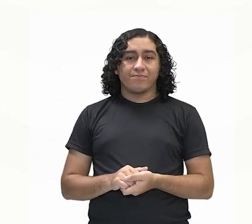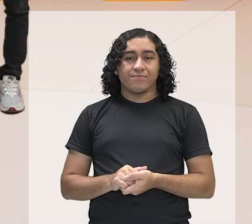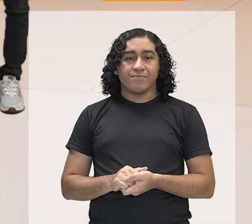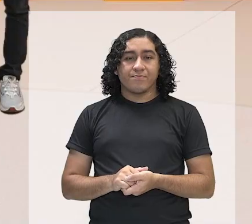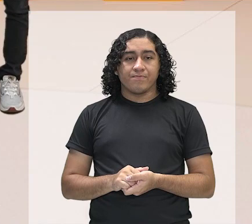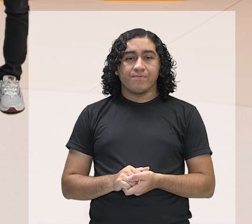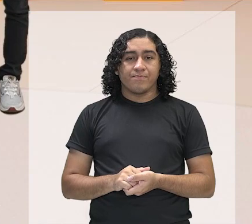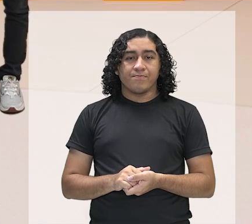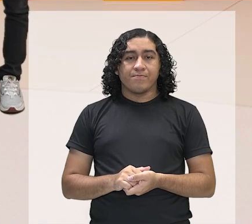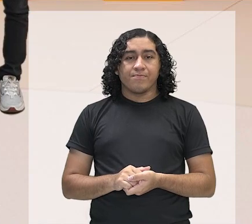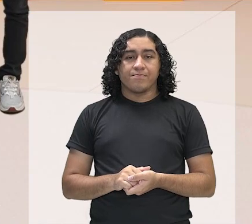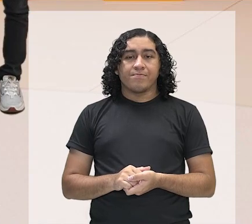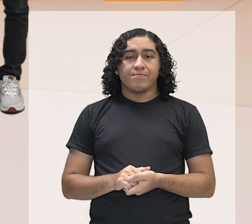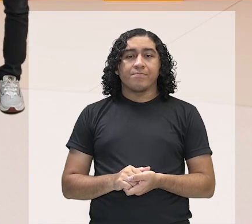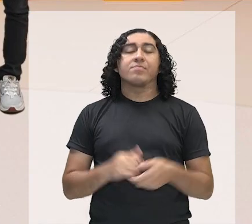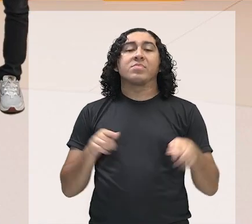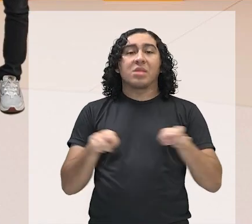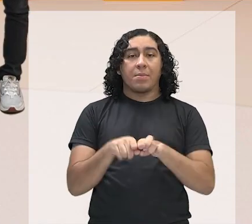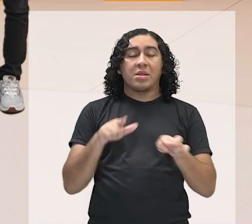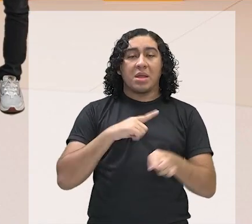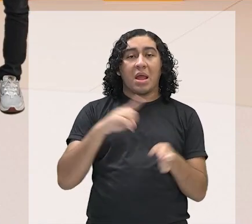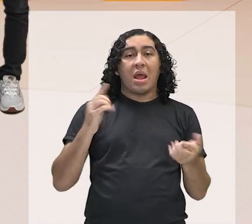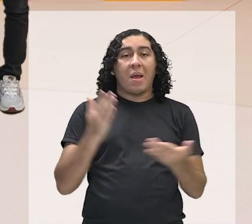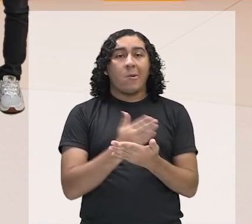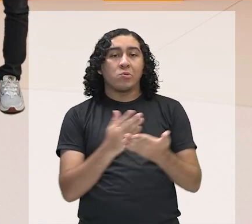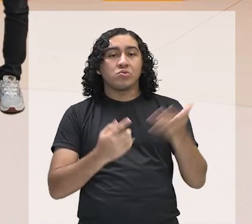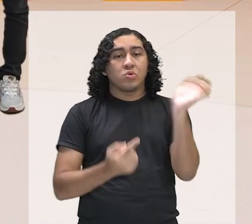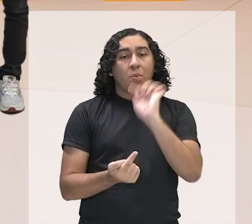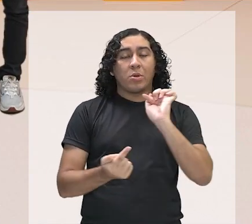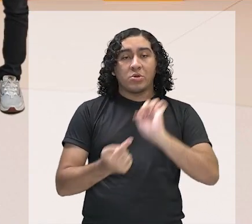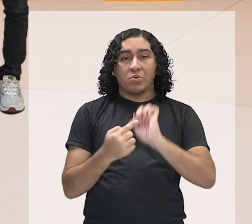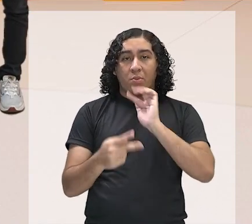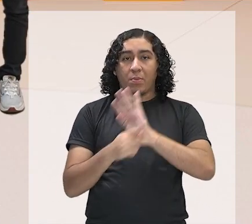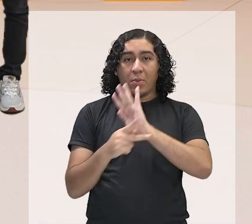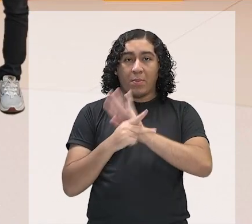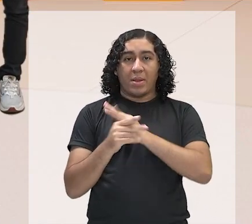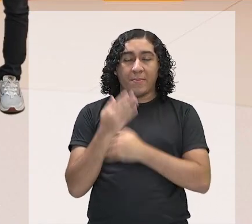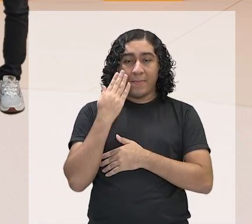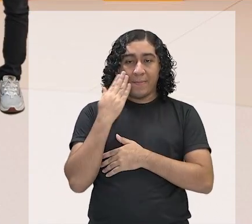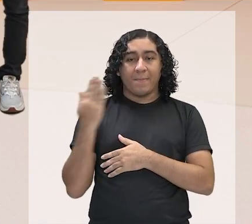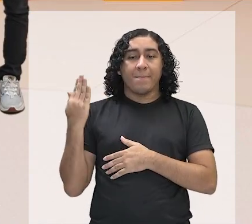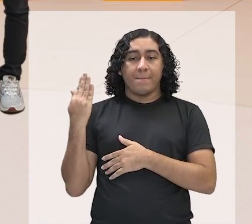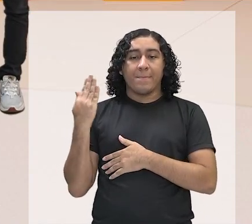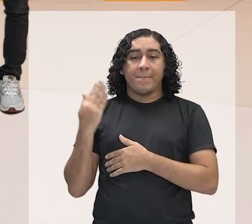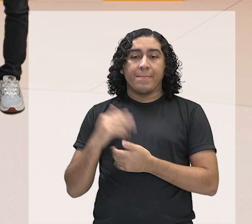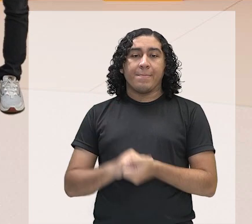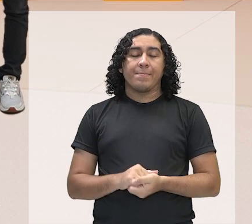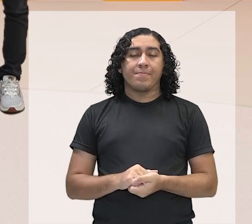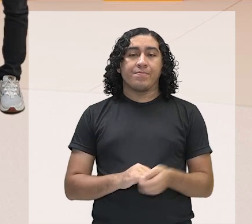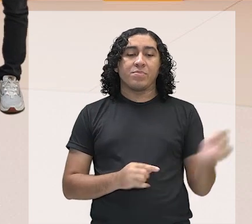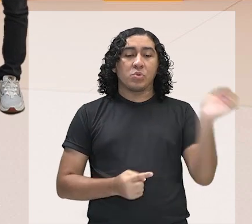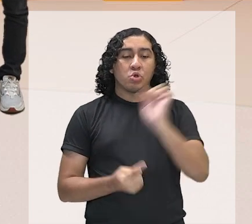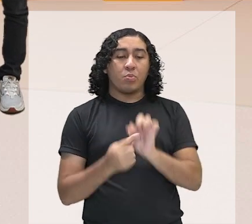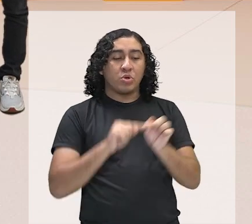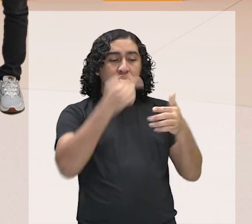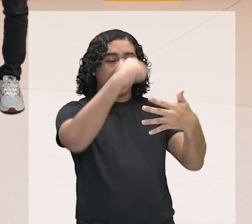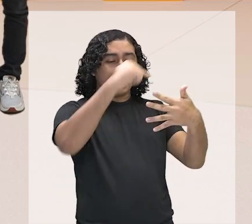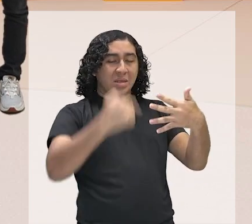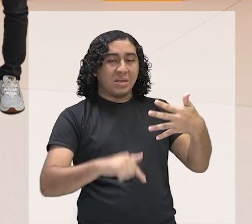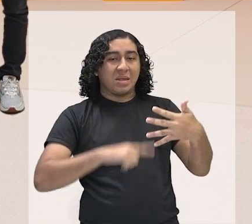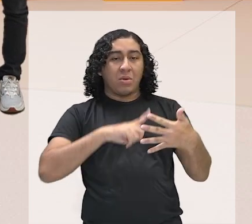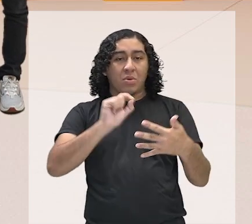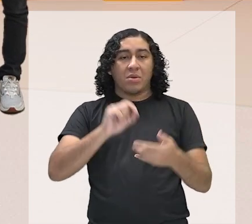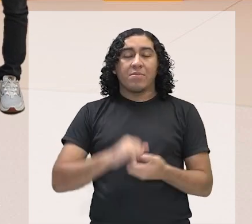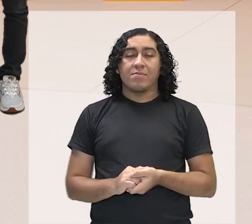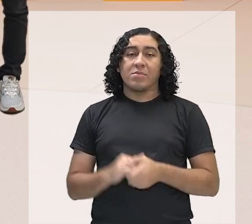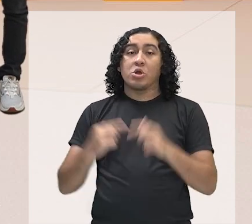aqui para vocês alguns objetivos da Conferência de Estocolmo. Entre esses objetivos estão ali, discutir